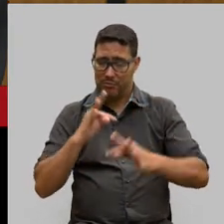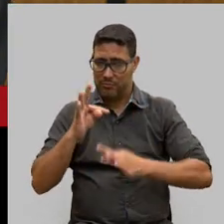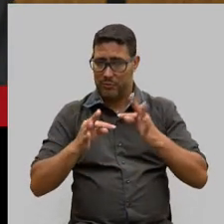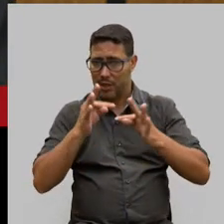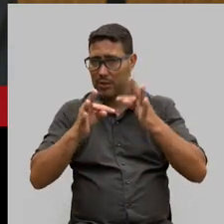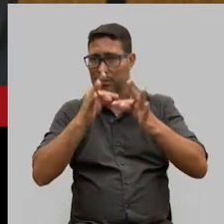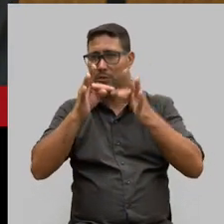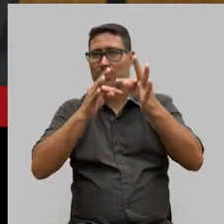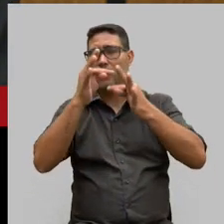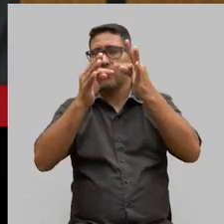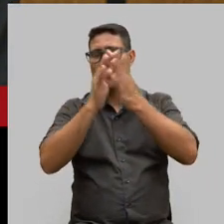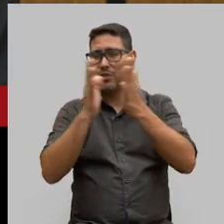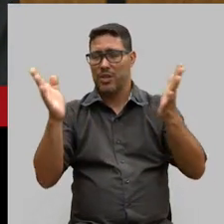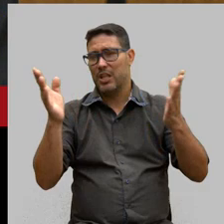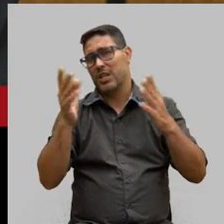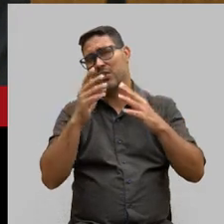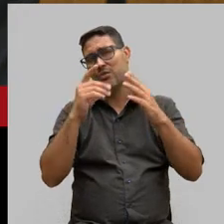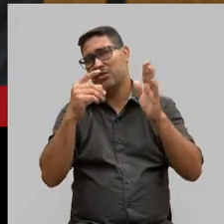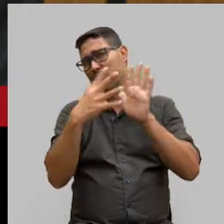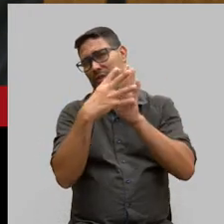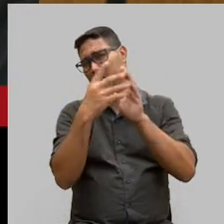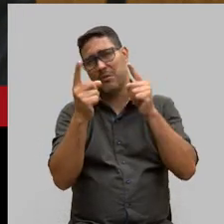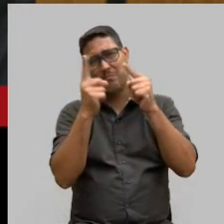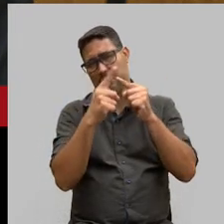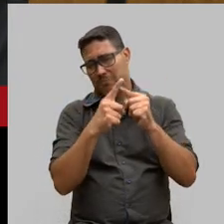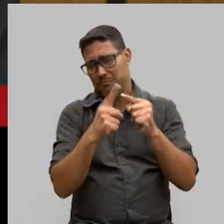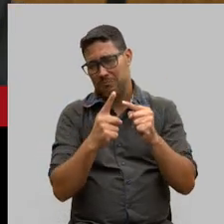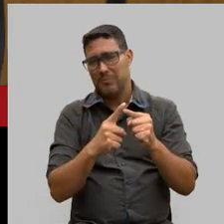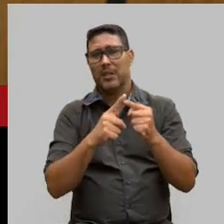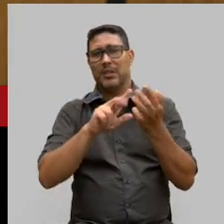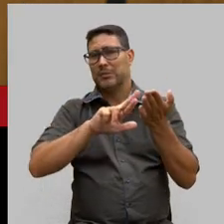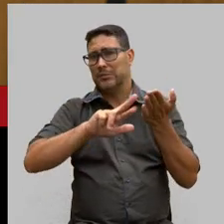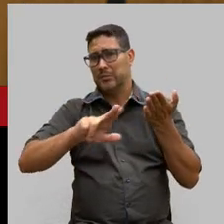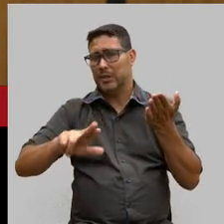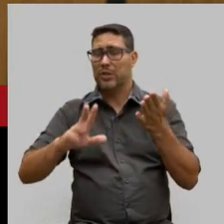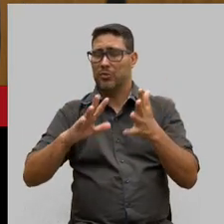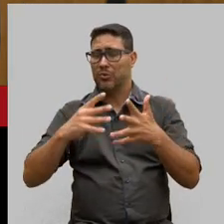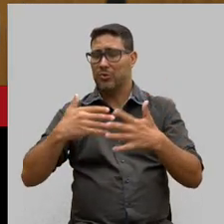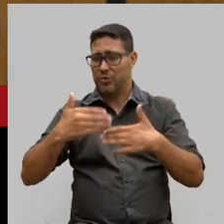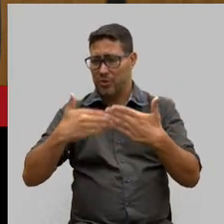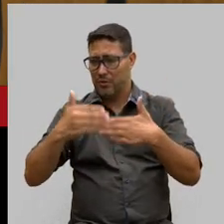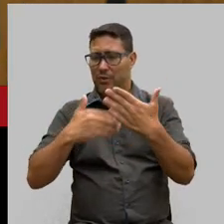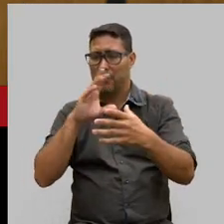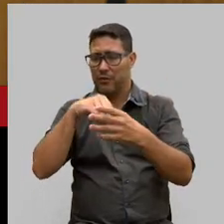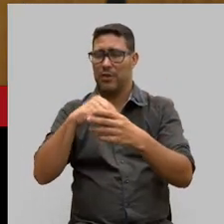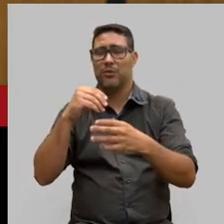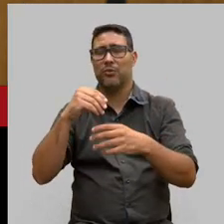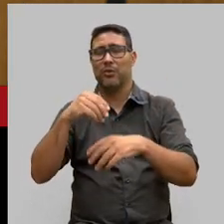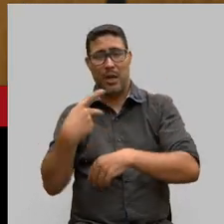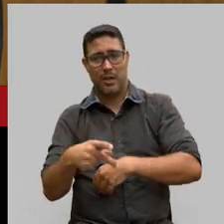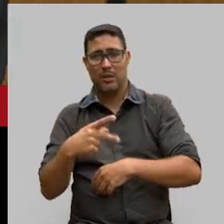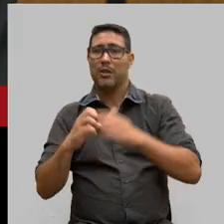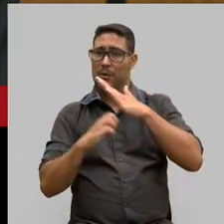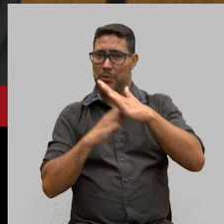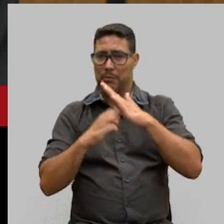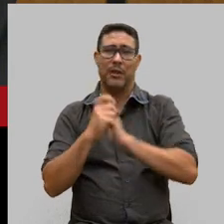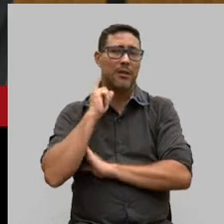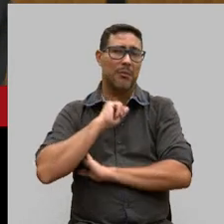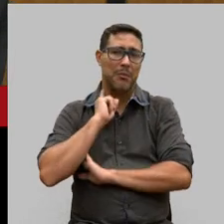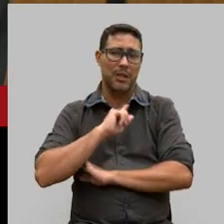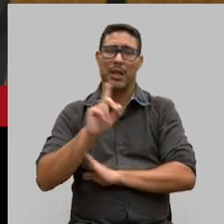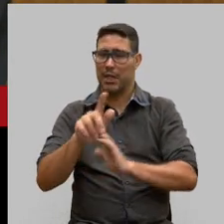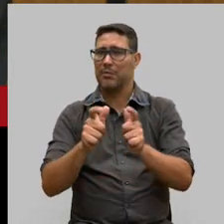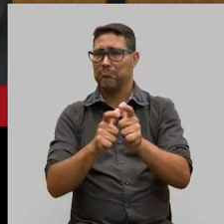ológrafo né métodos como TR Mig são todos desenvolvidos por uma empresa mineira a TRC então assim tem